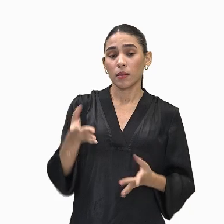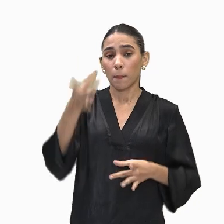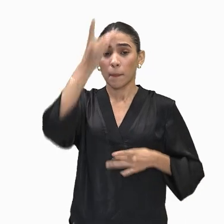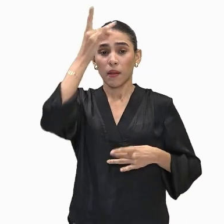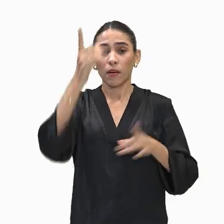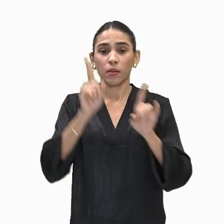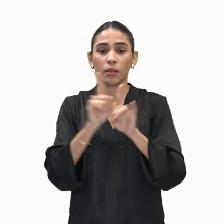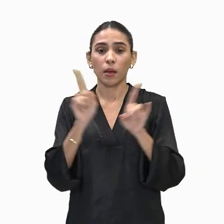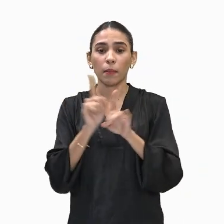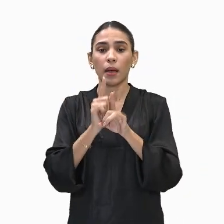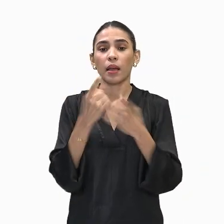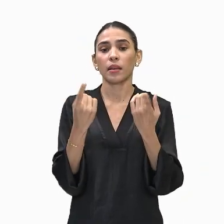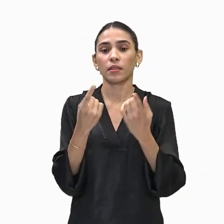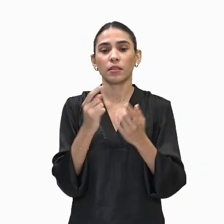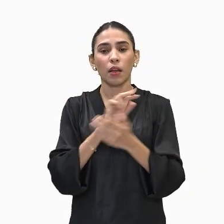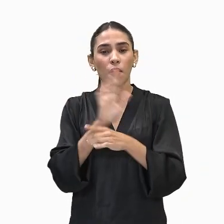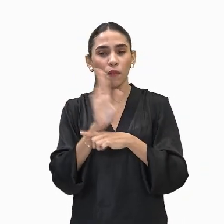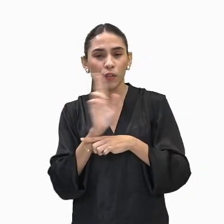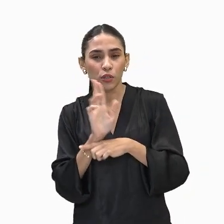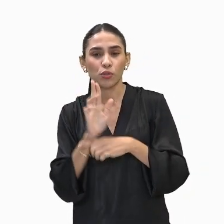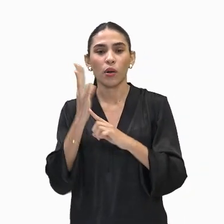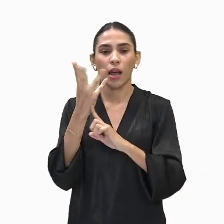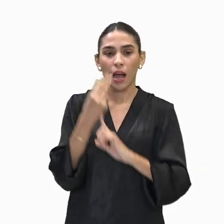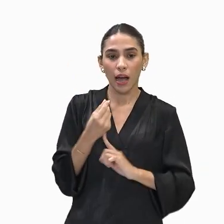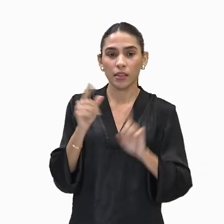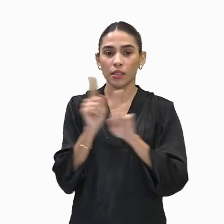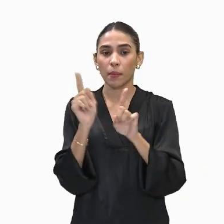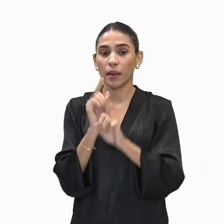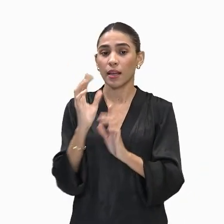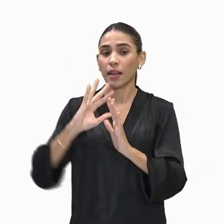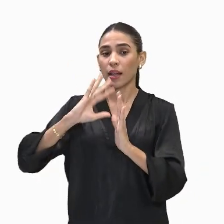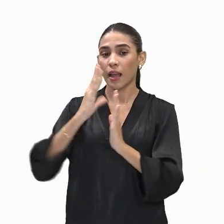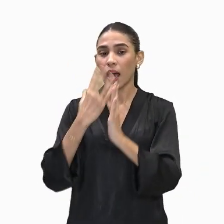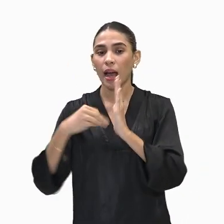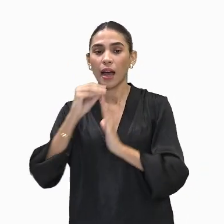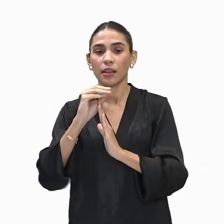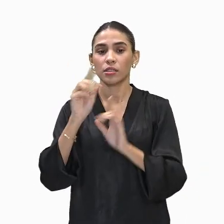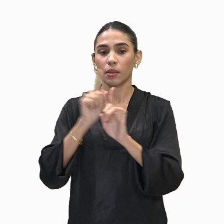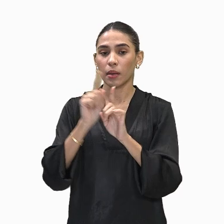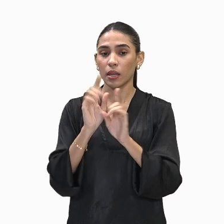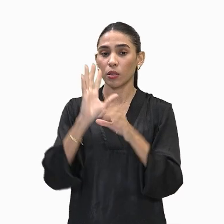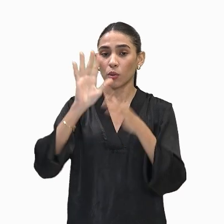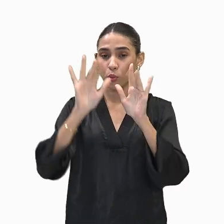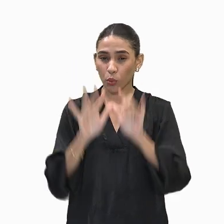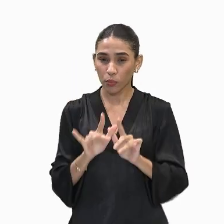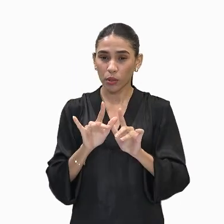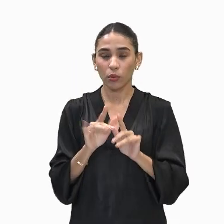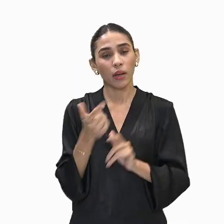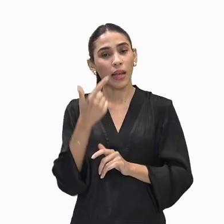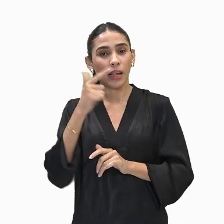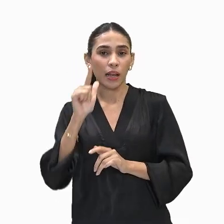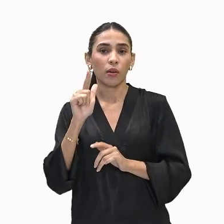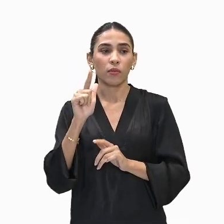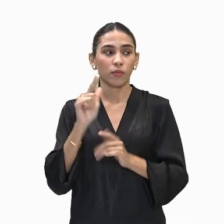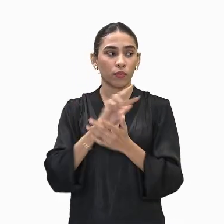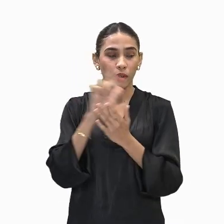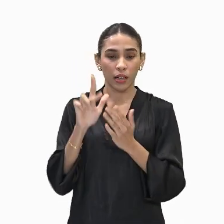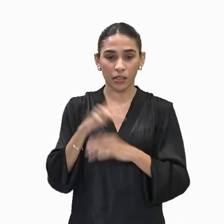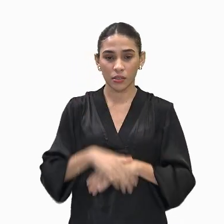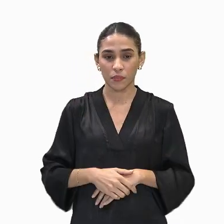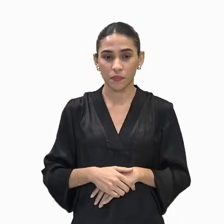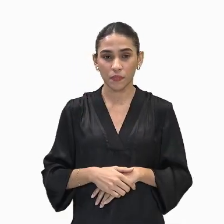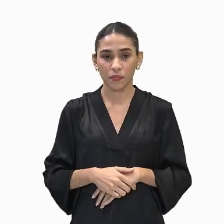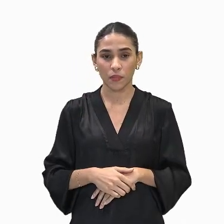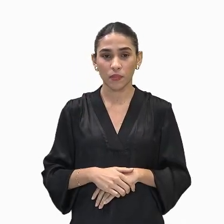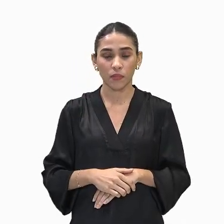no computador, entre outras. Então, dentro de cada linguagem, né, seja ela o que